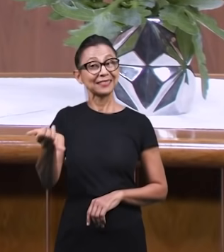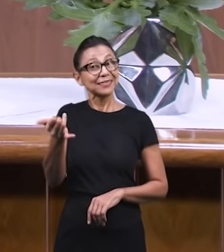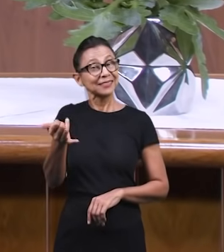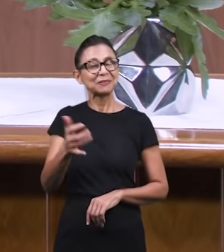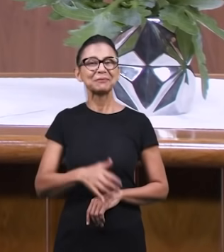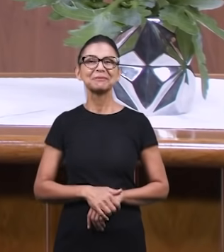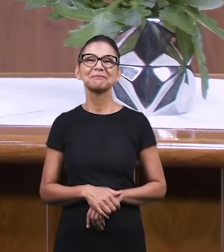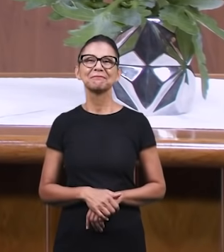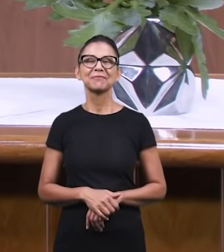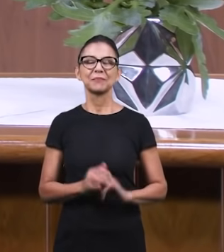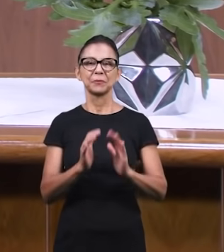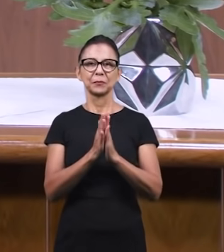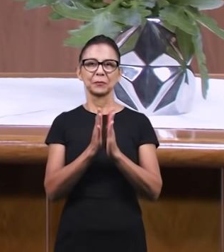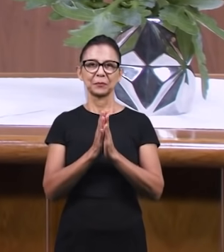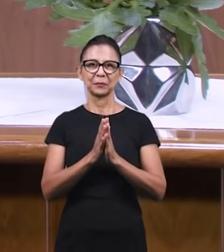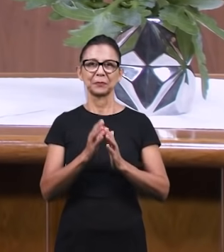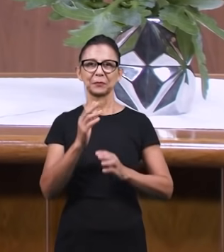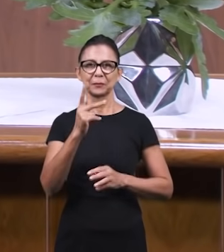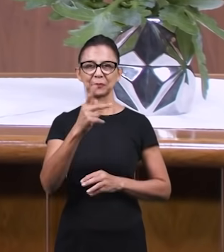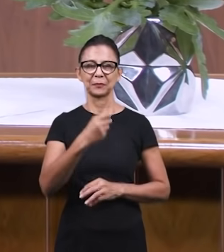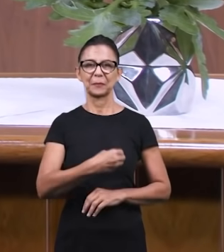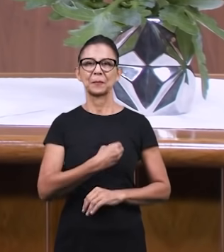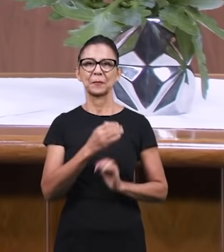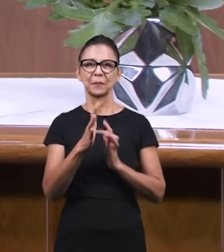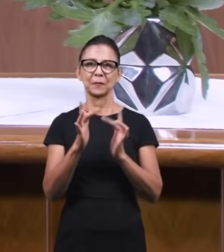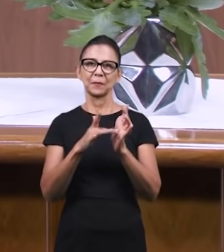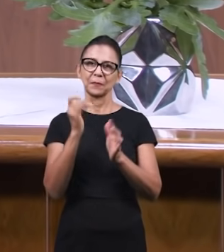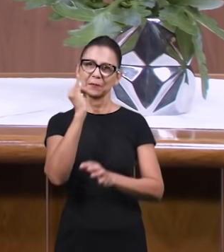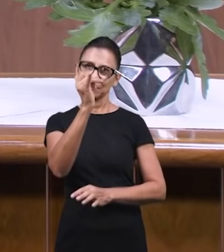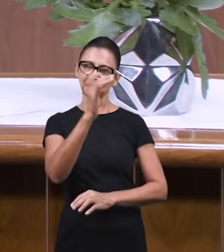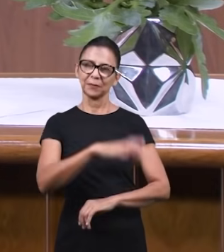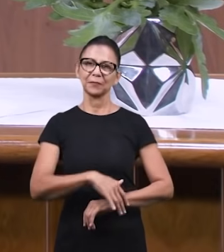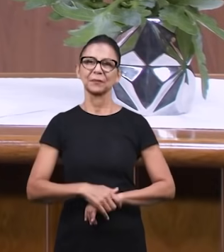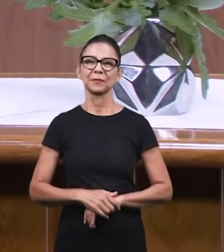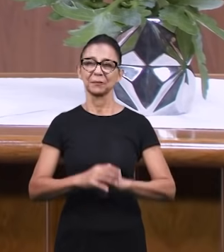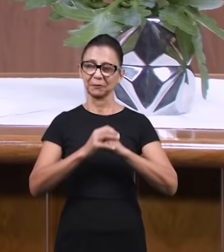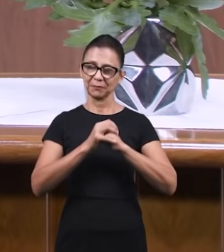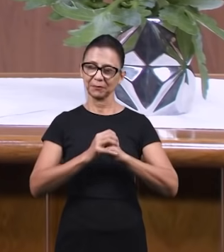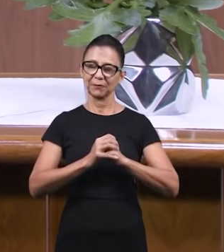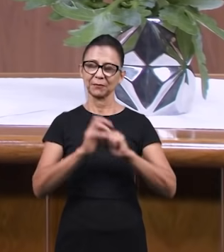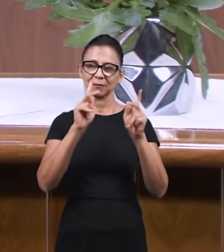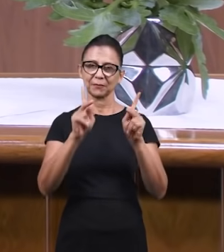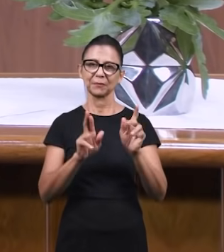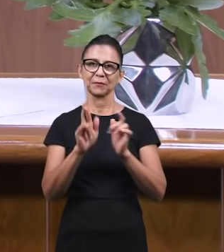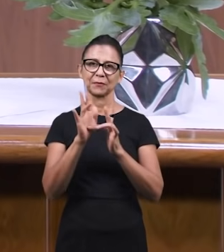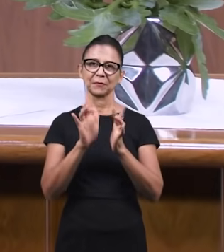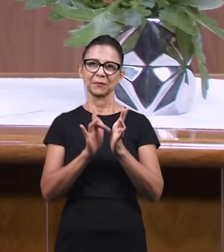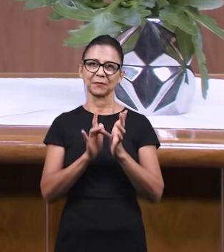por você. Jesus é quem fala com o homem. Amém? A todos a paz do Senhor.